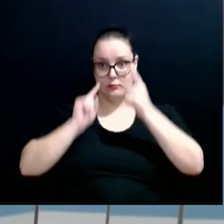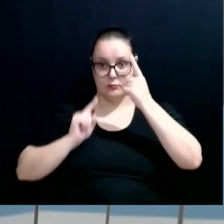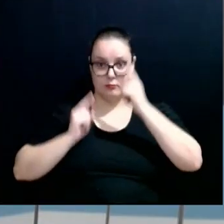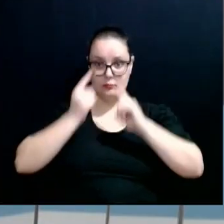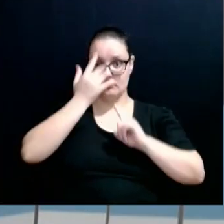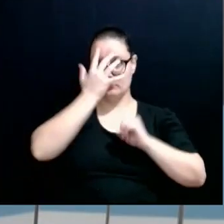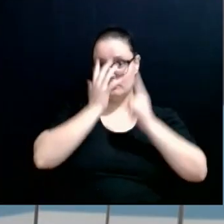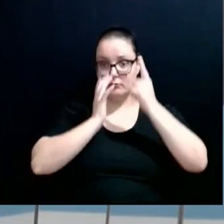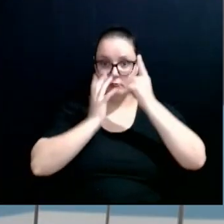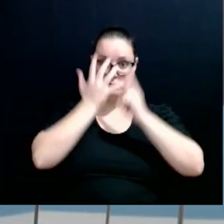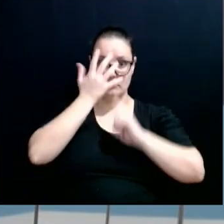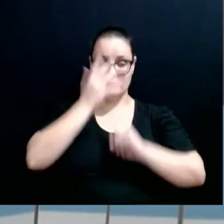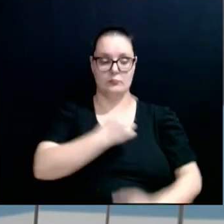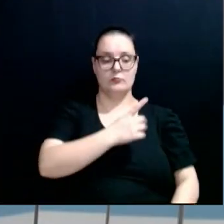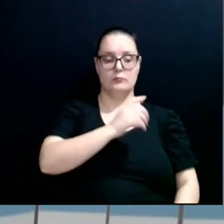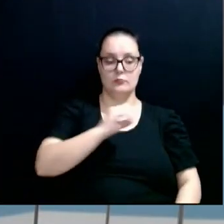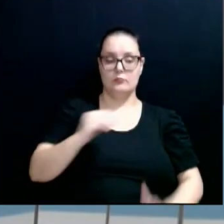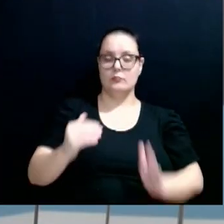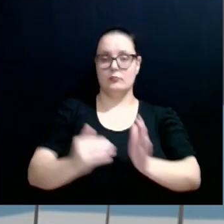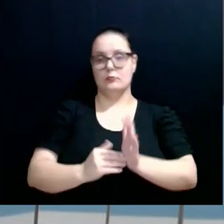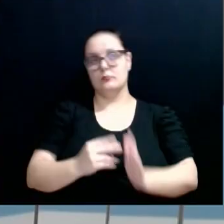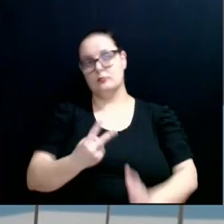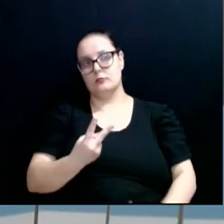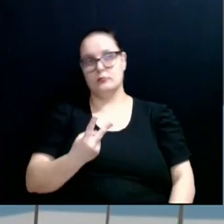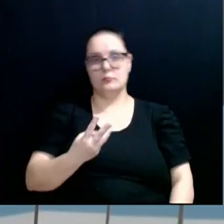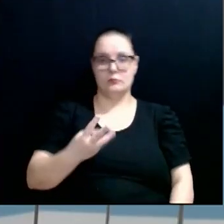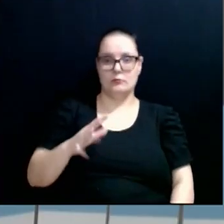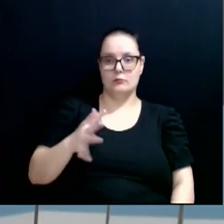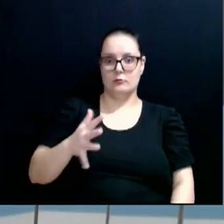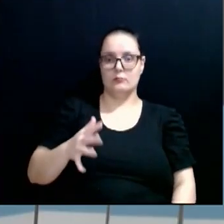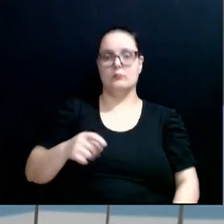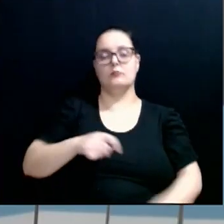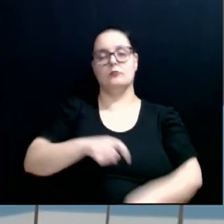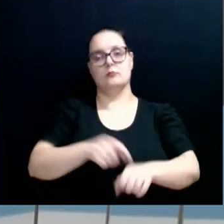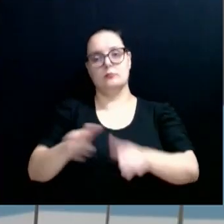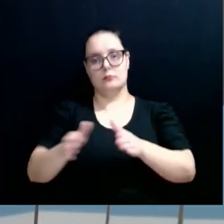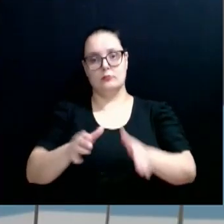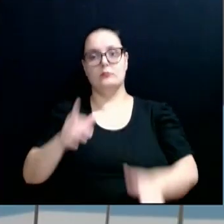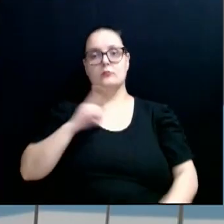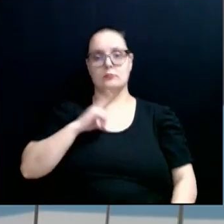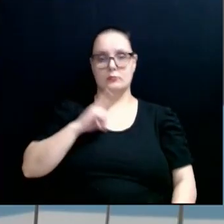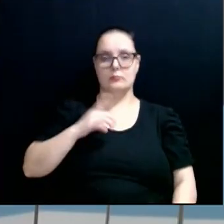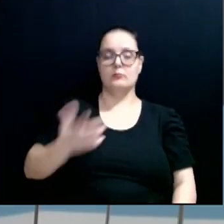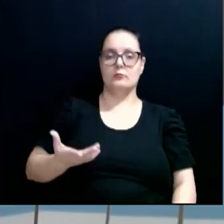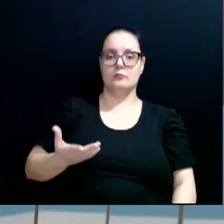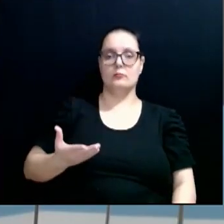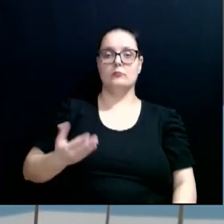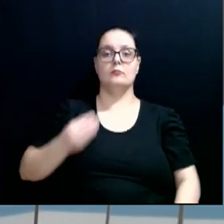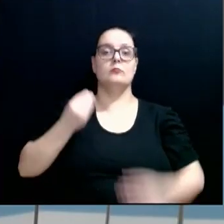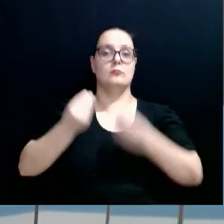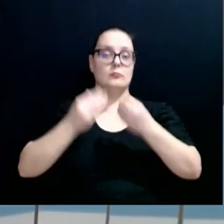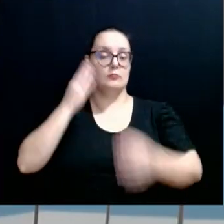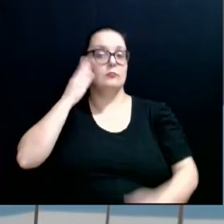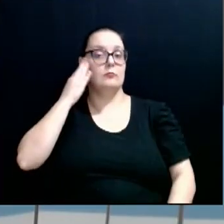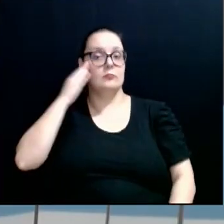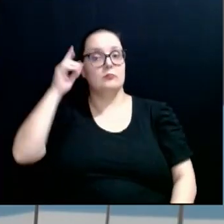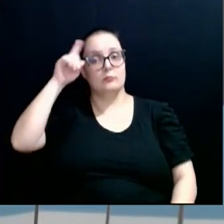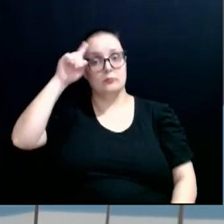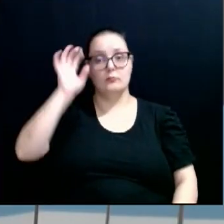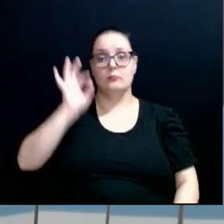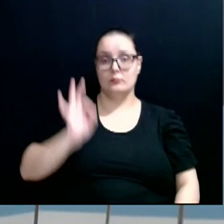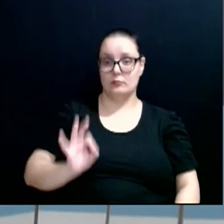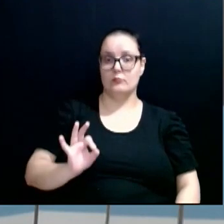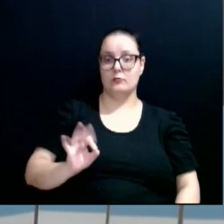23. Então, ali, a partir desse momento, a gente vai ter aí como saber exatamente as datas que a gente terá